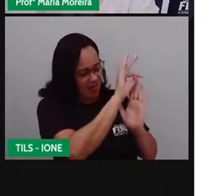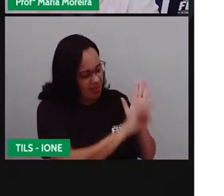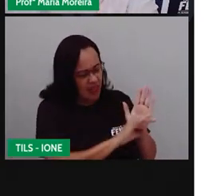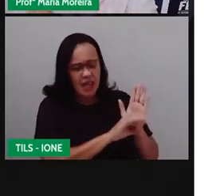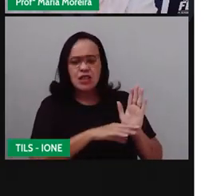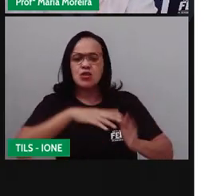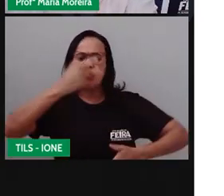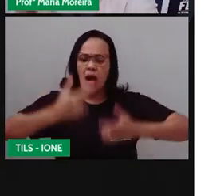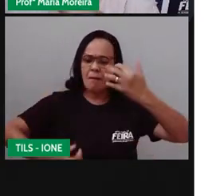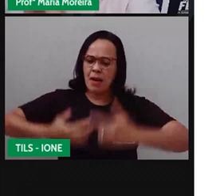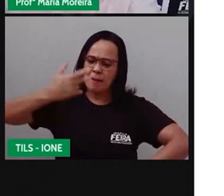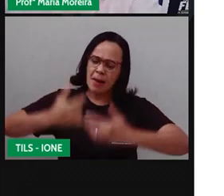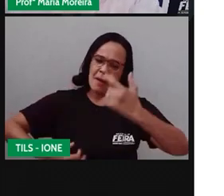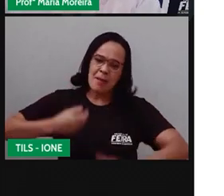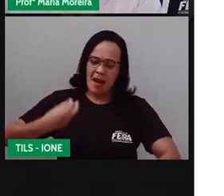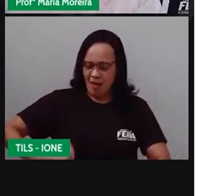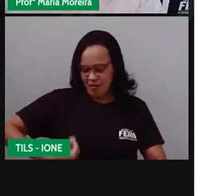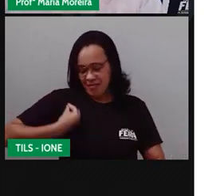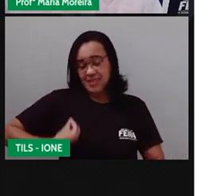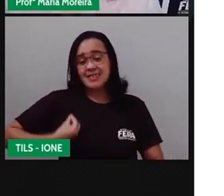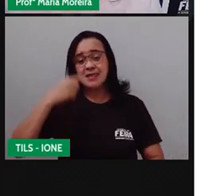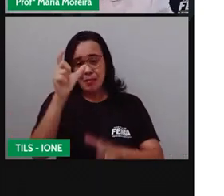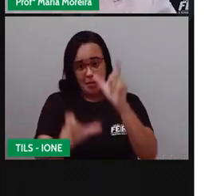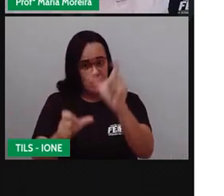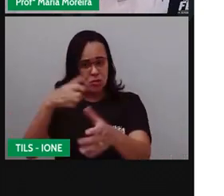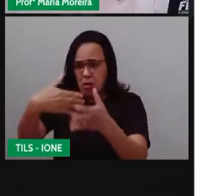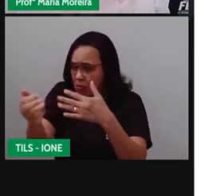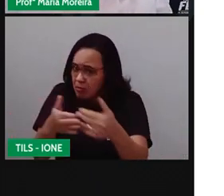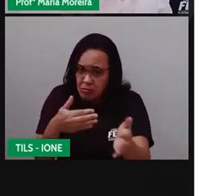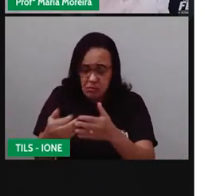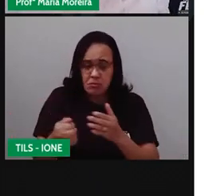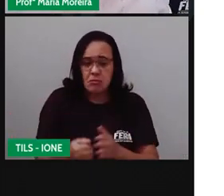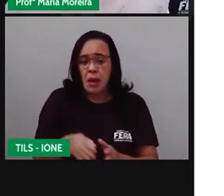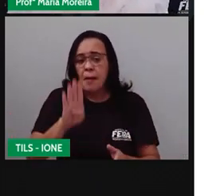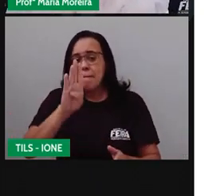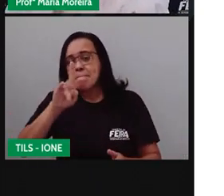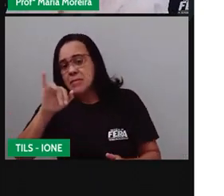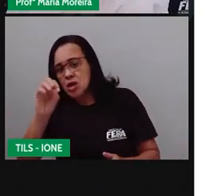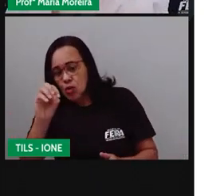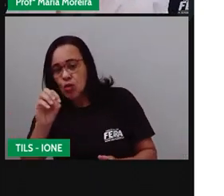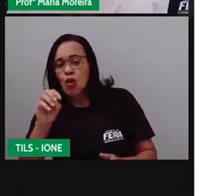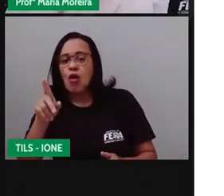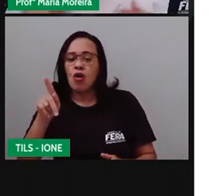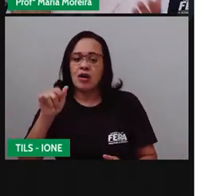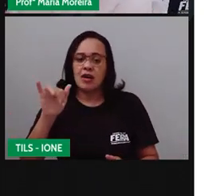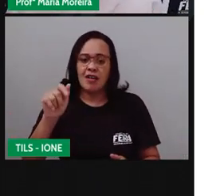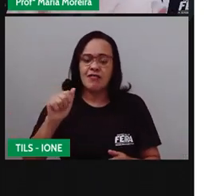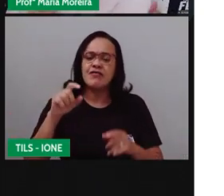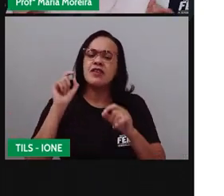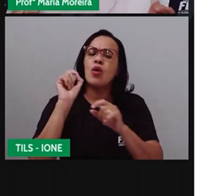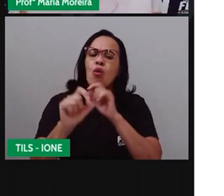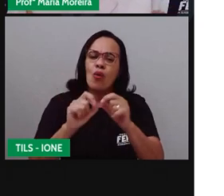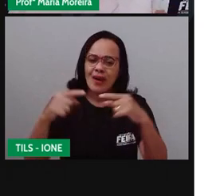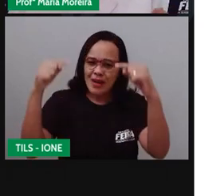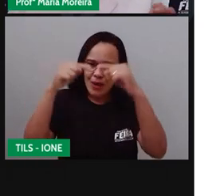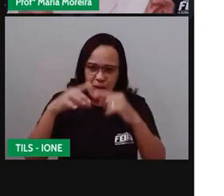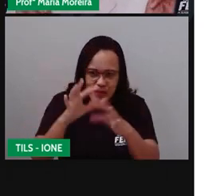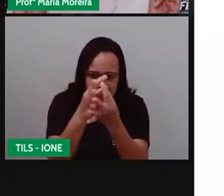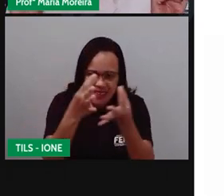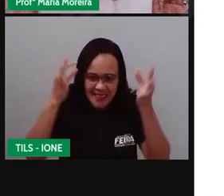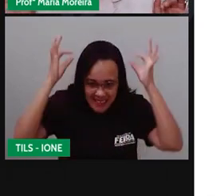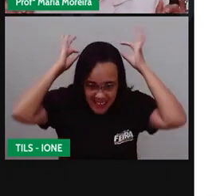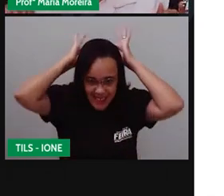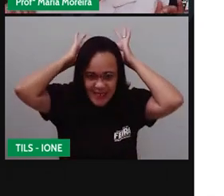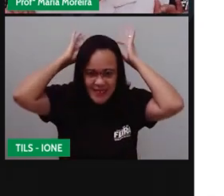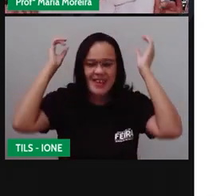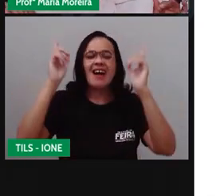história da vida de alguém. A palavra biografia é composta pelos termos de origem grega. Que chique! Agora que a gente